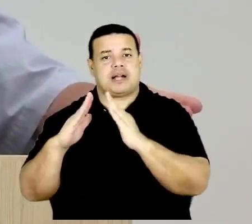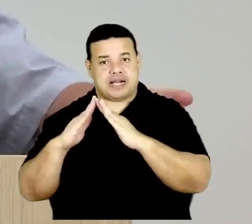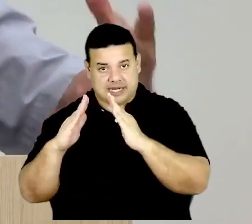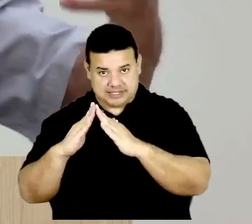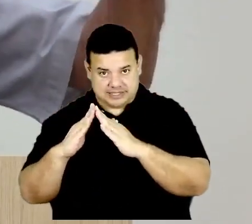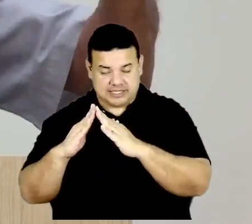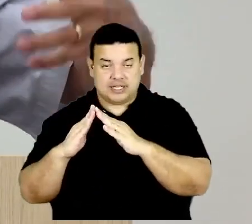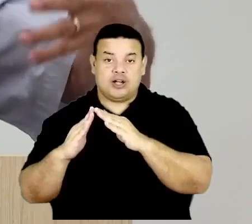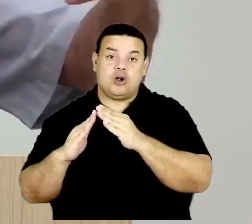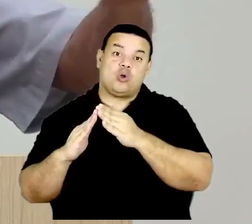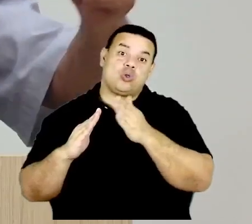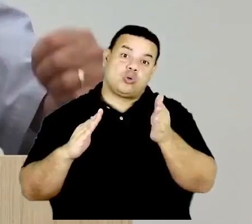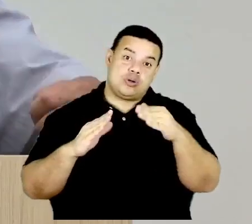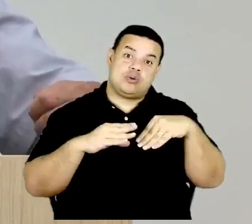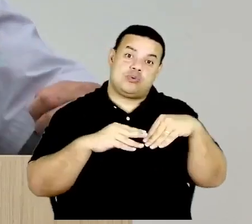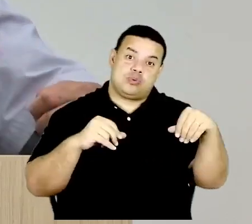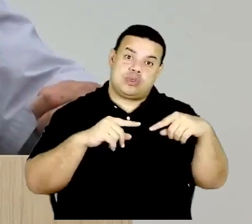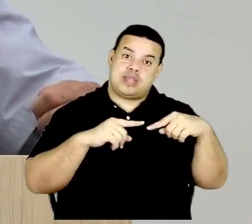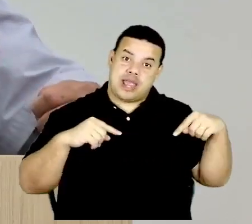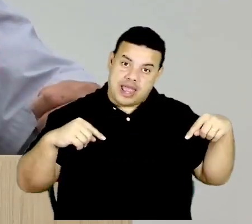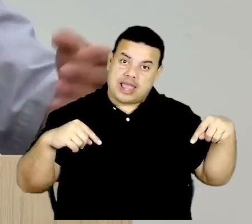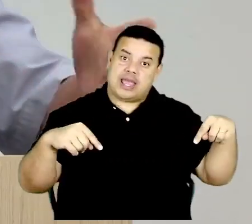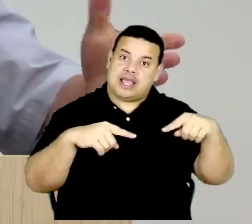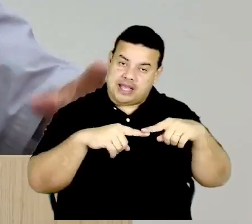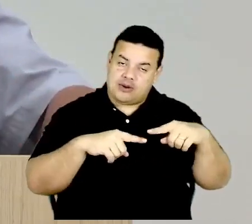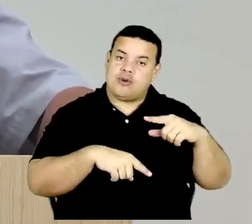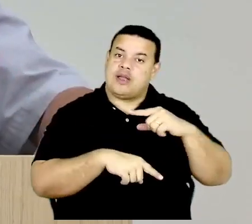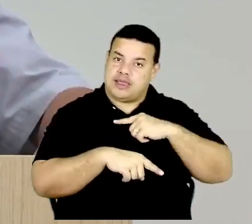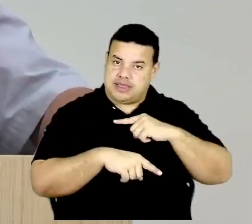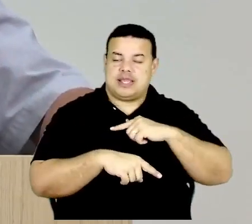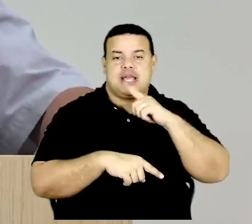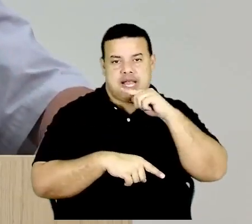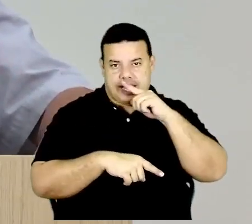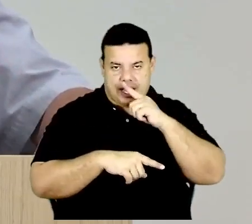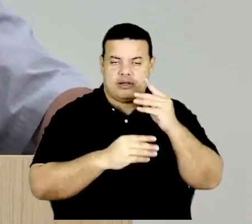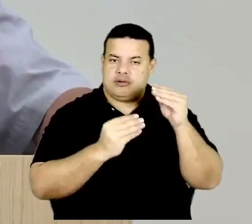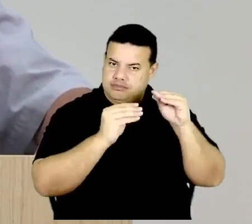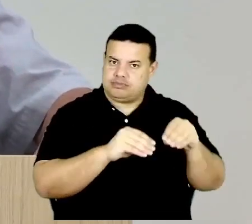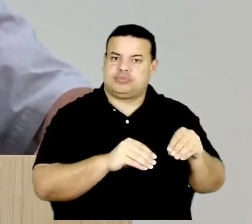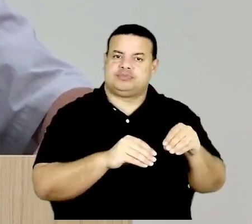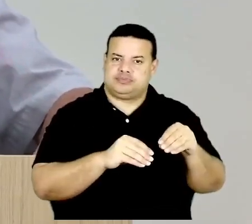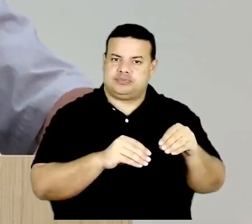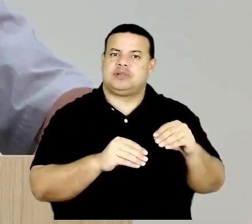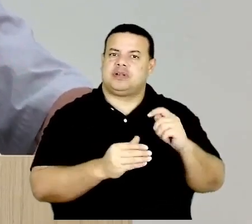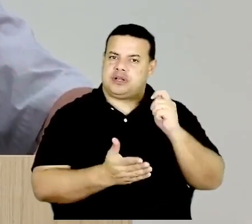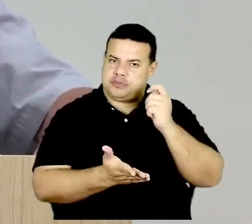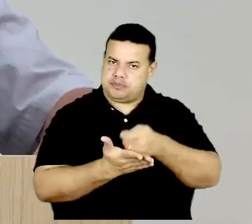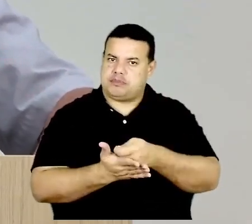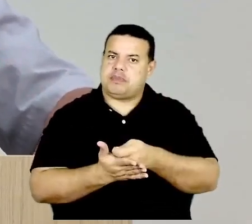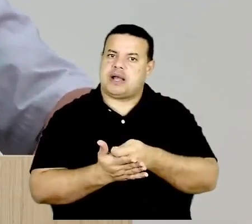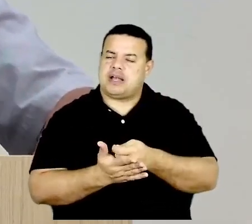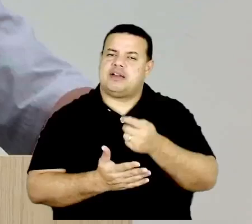terreno vazio, ele tem um cavalete de água, que está instalado lá. Então, ele paga R$